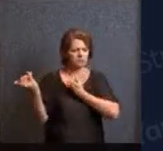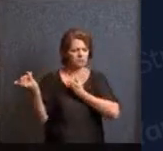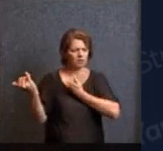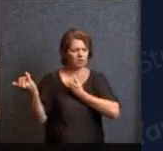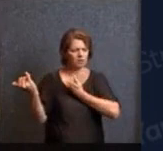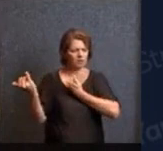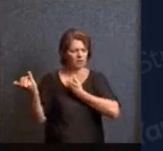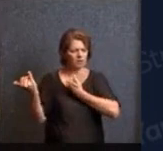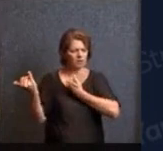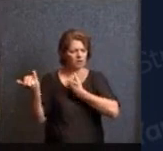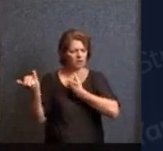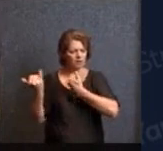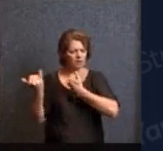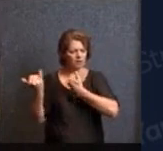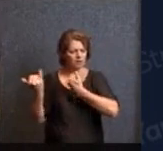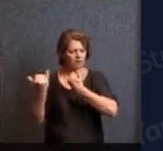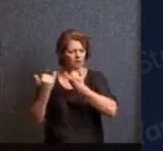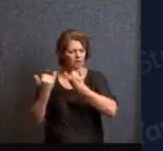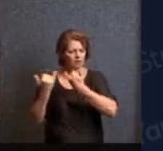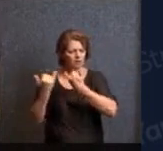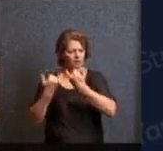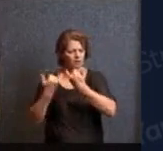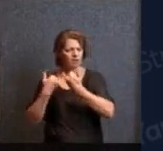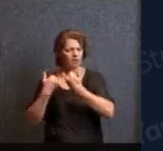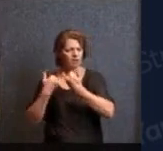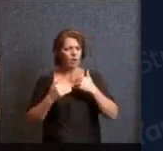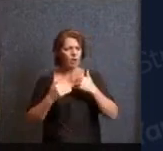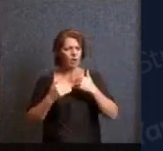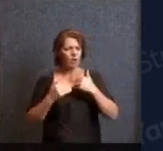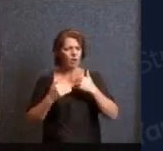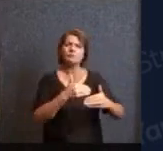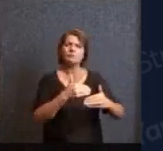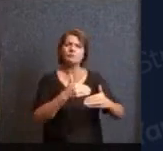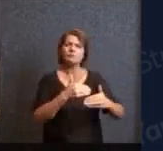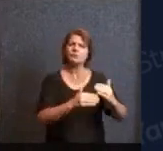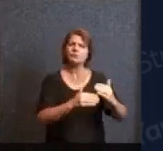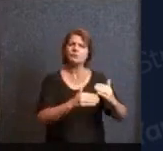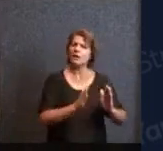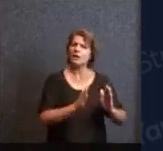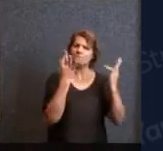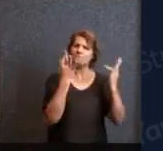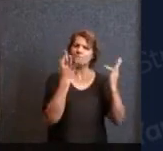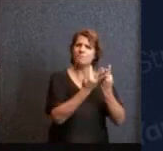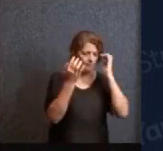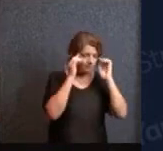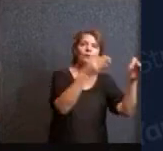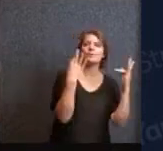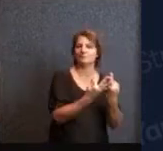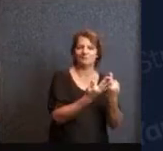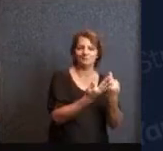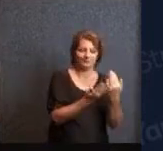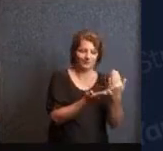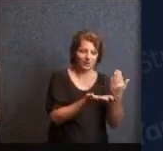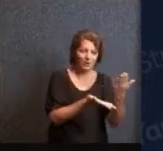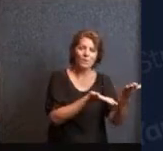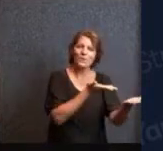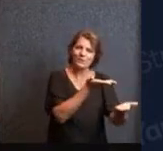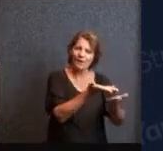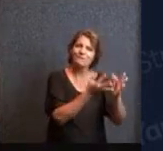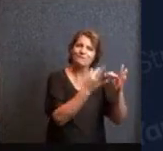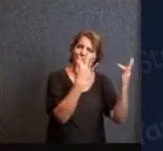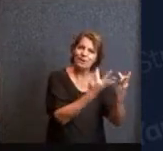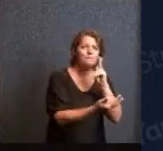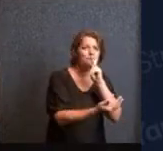né, o primeiro pensamento de vocês foi já acolher as famílias. Isso já demonstra